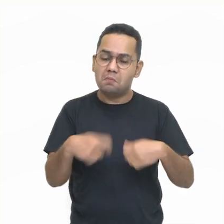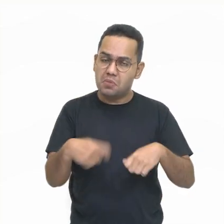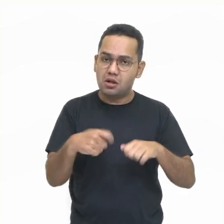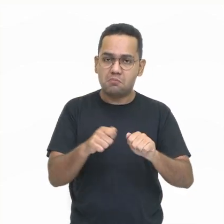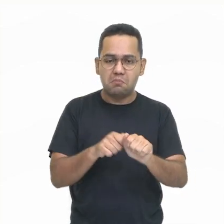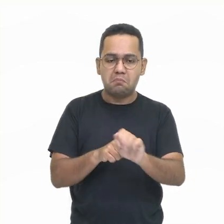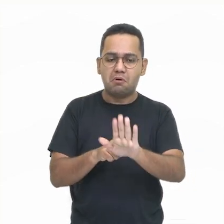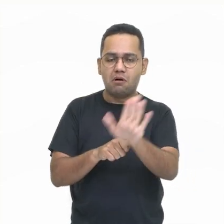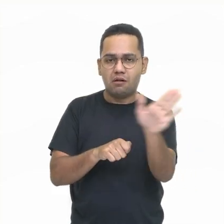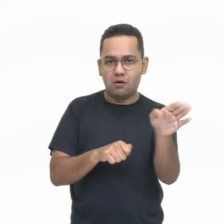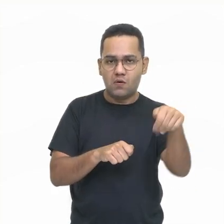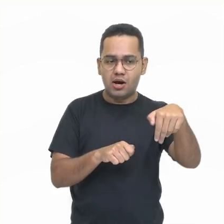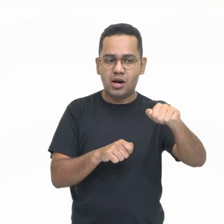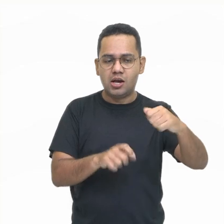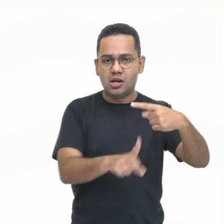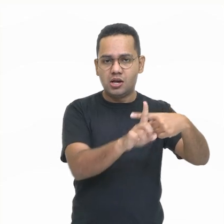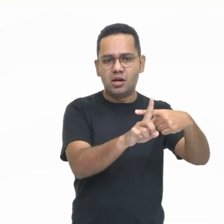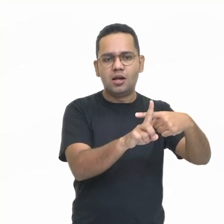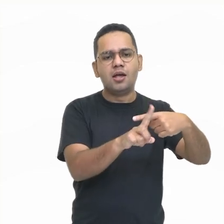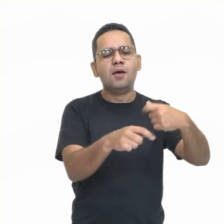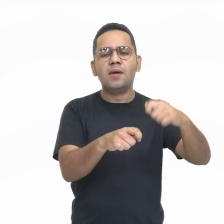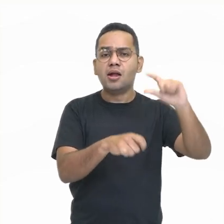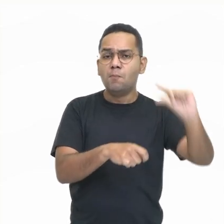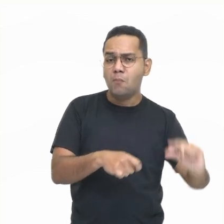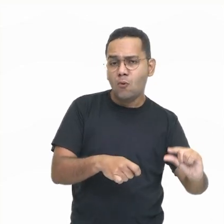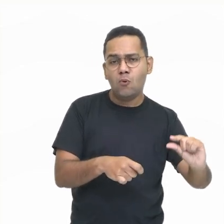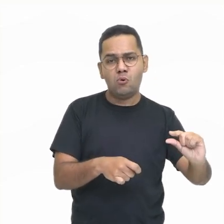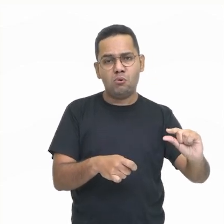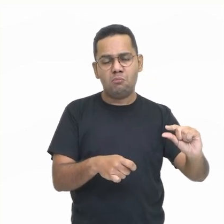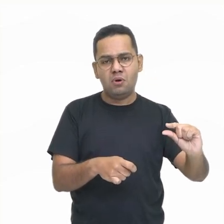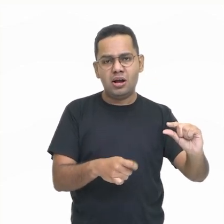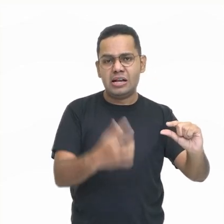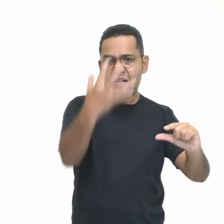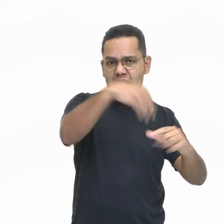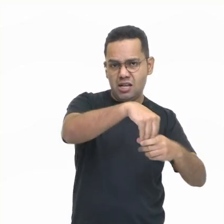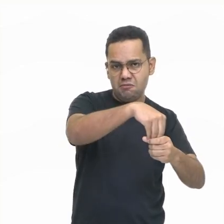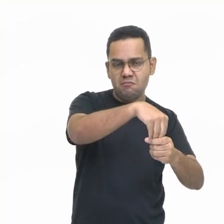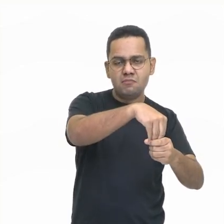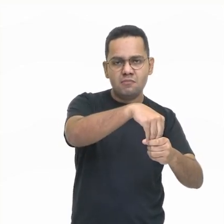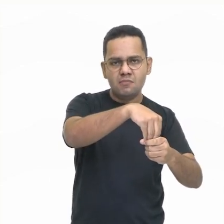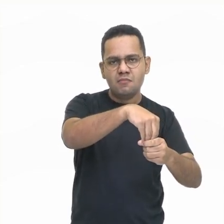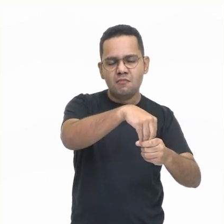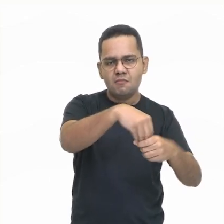fora porque eu preciso que ele tenha essa baixa concentração dentro da